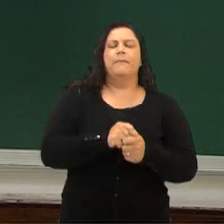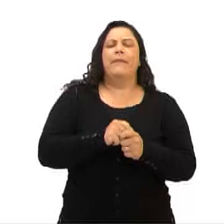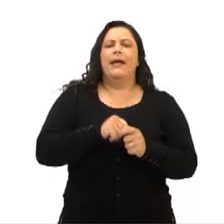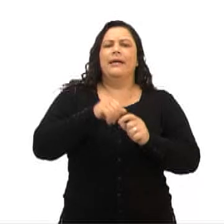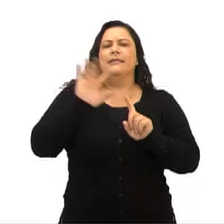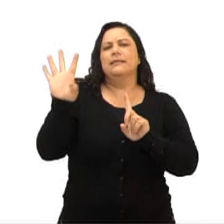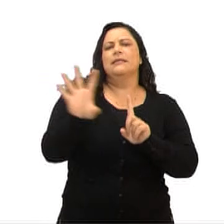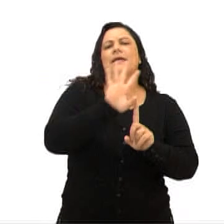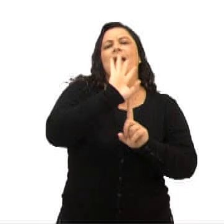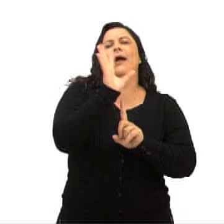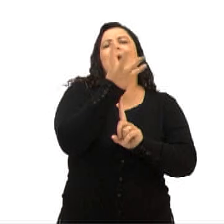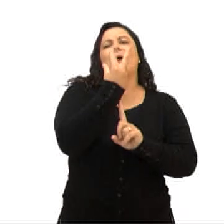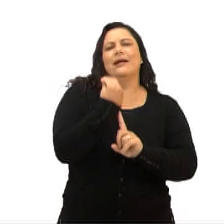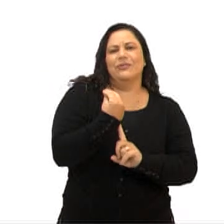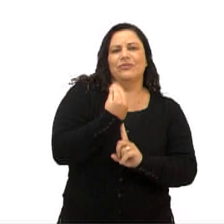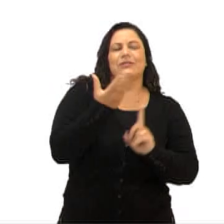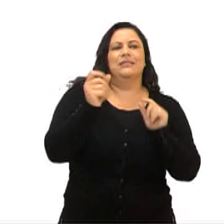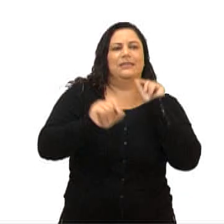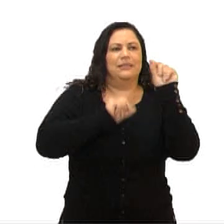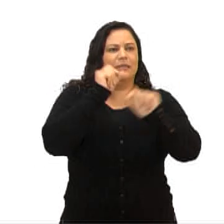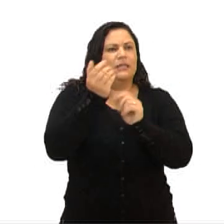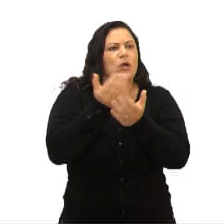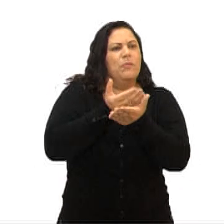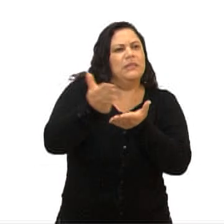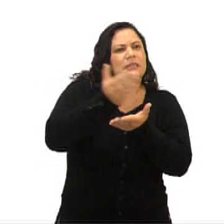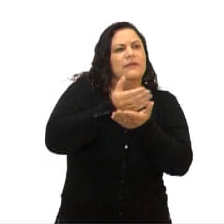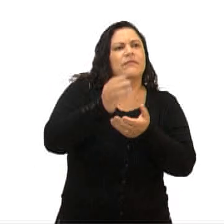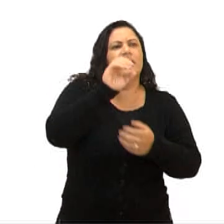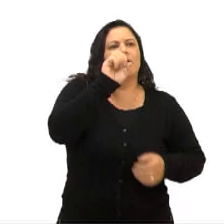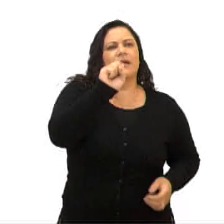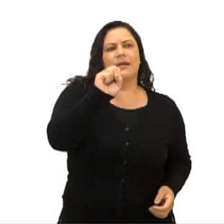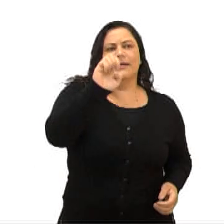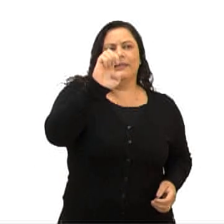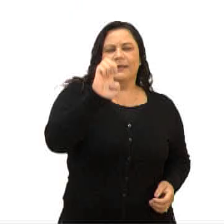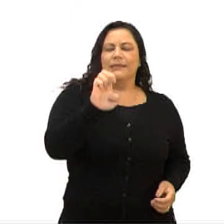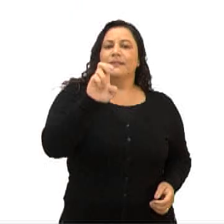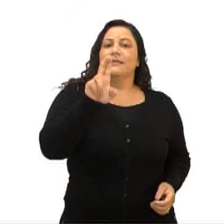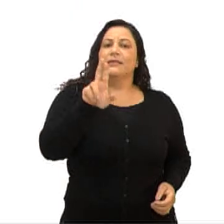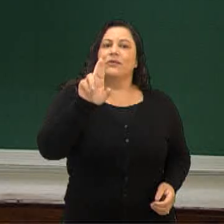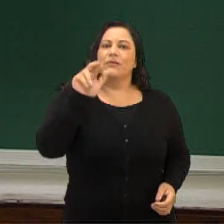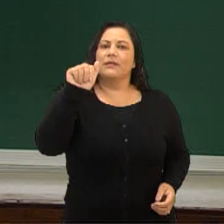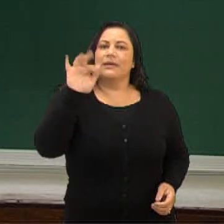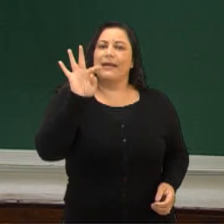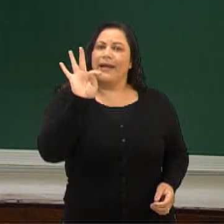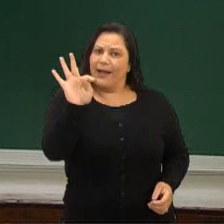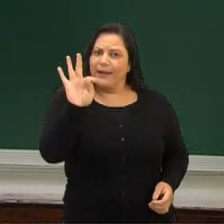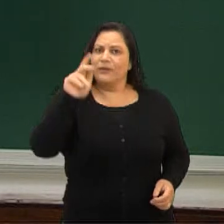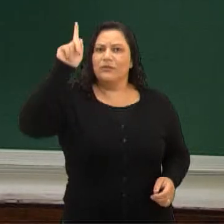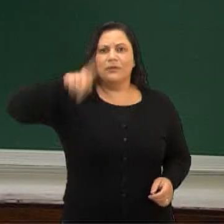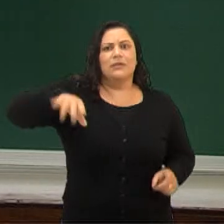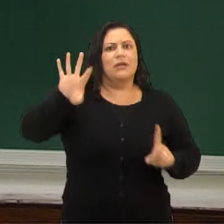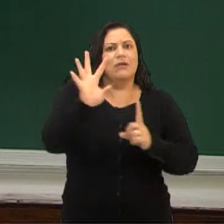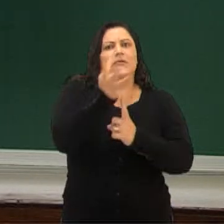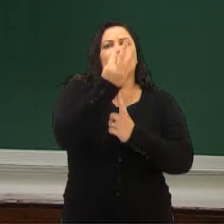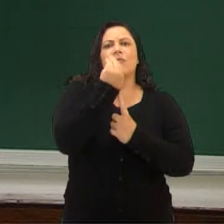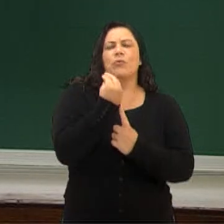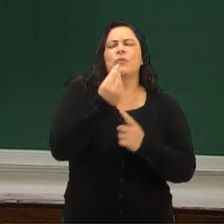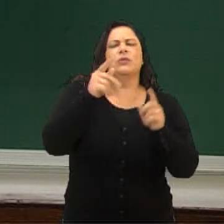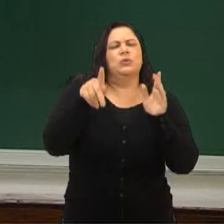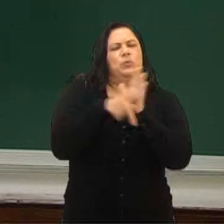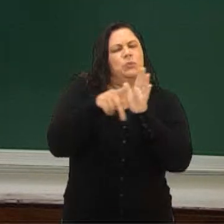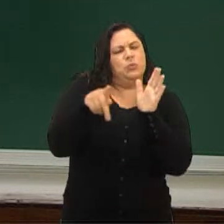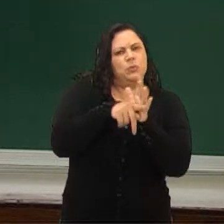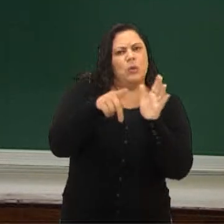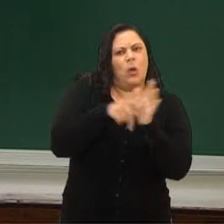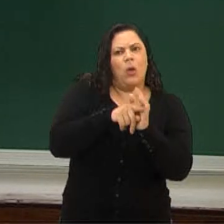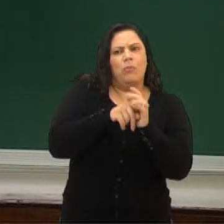nós vamos começar falando do Serrault, né? Que é um artista que às vezes se confunde com o impressionista, tudo.